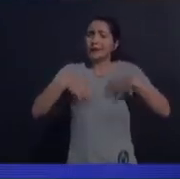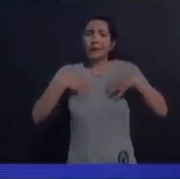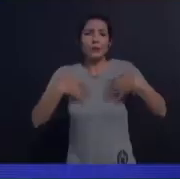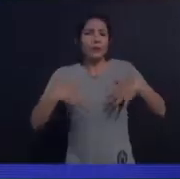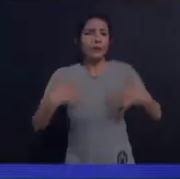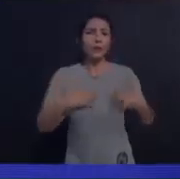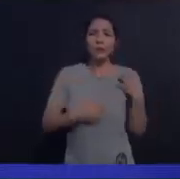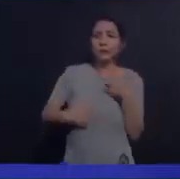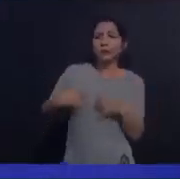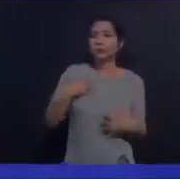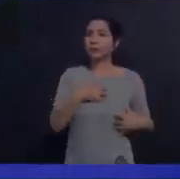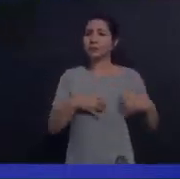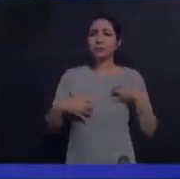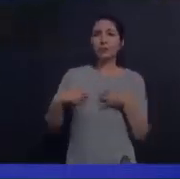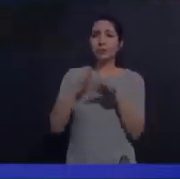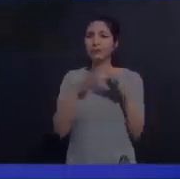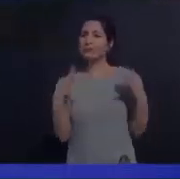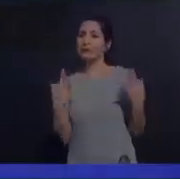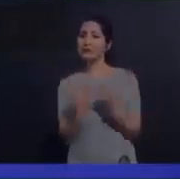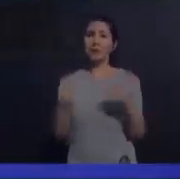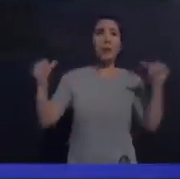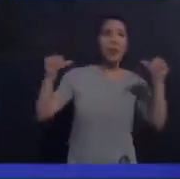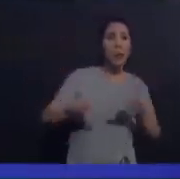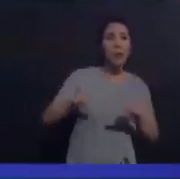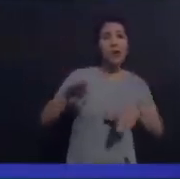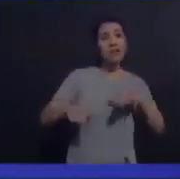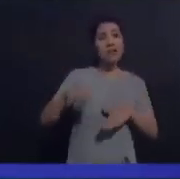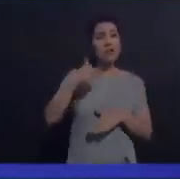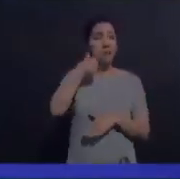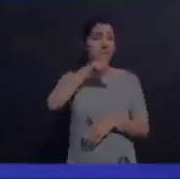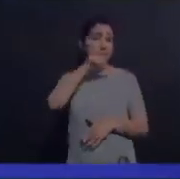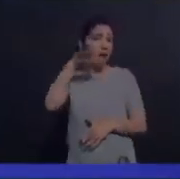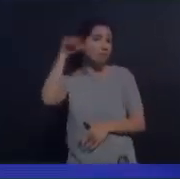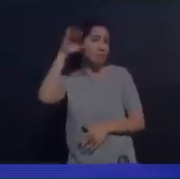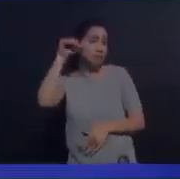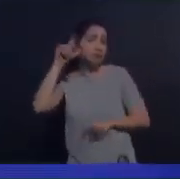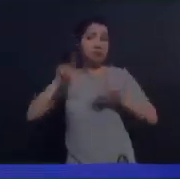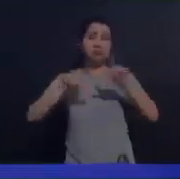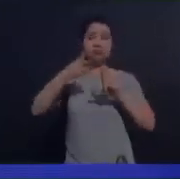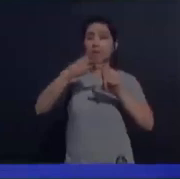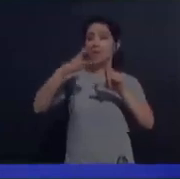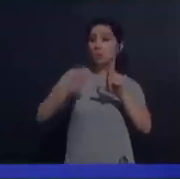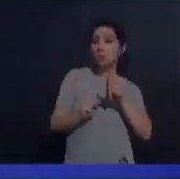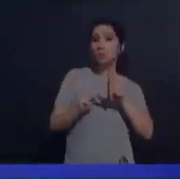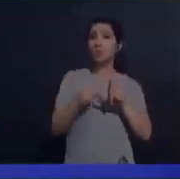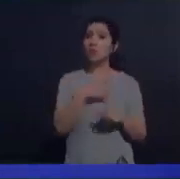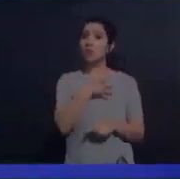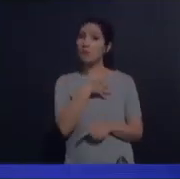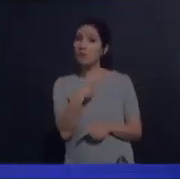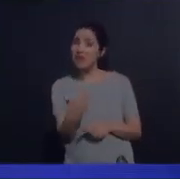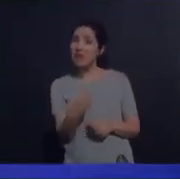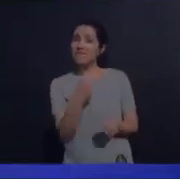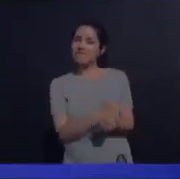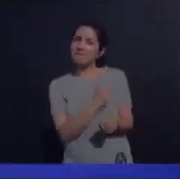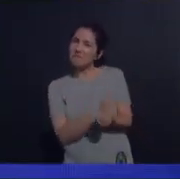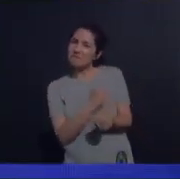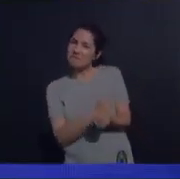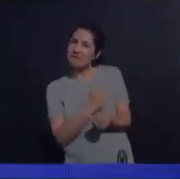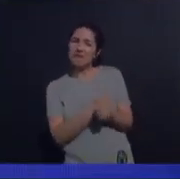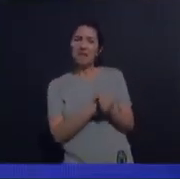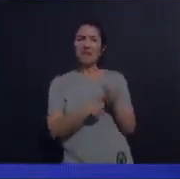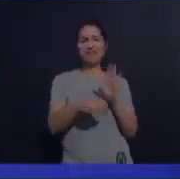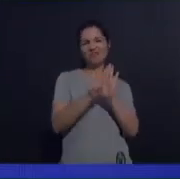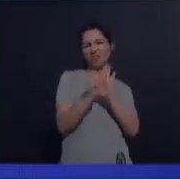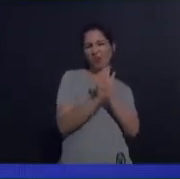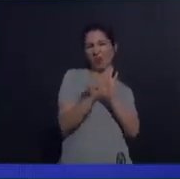perdido. Você, mãe que está aqui, ou que está nos assistindo pela rede super, que o seu filho está com vícios, né,